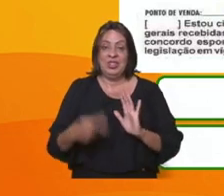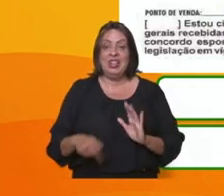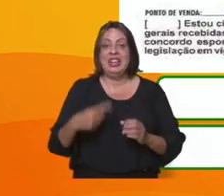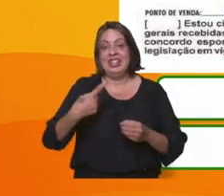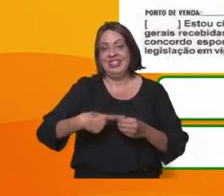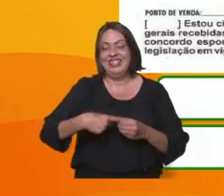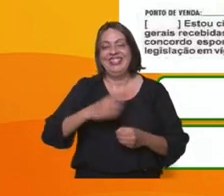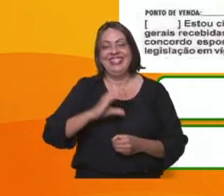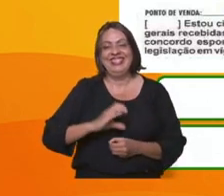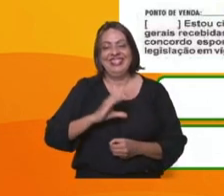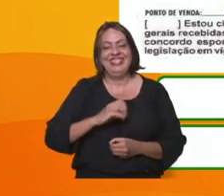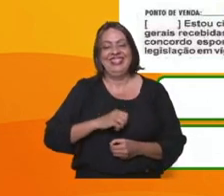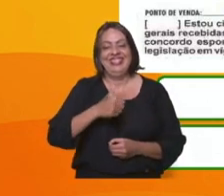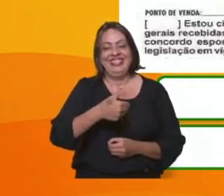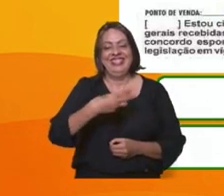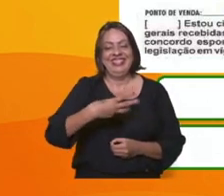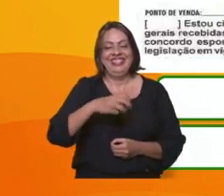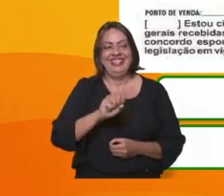o título